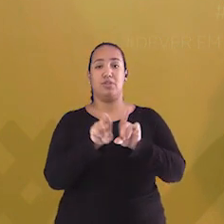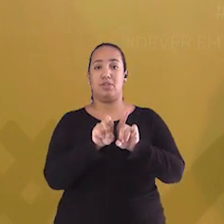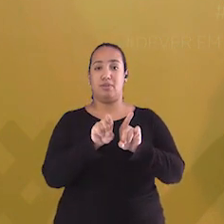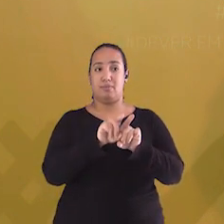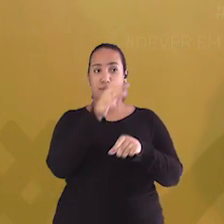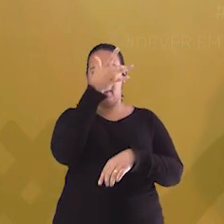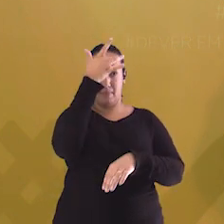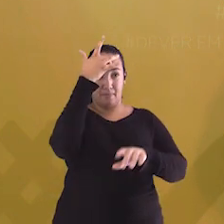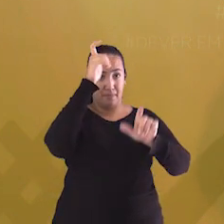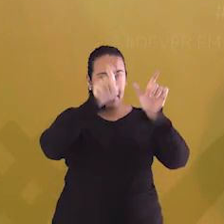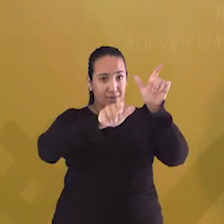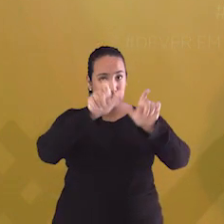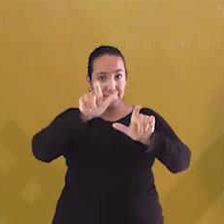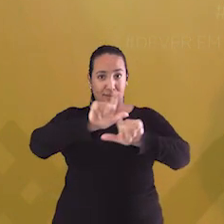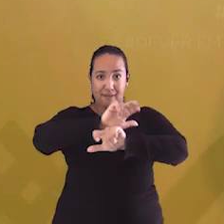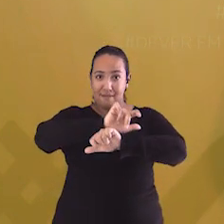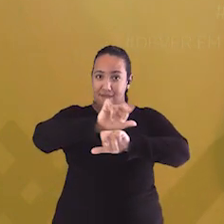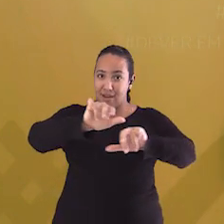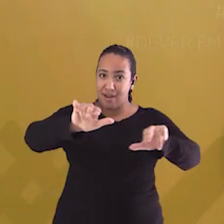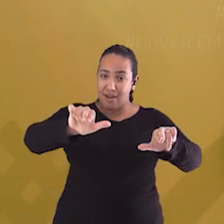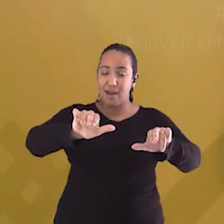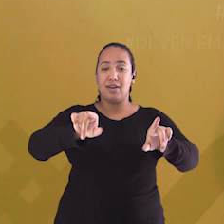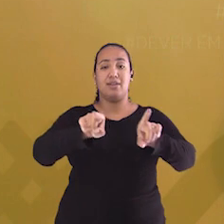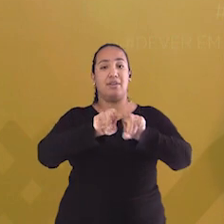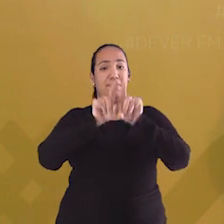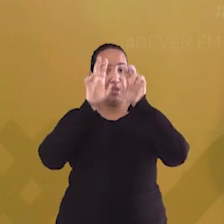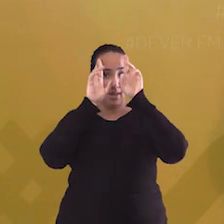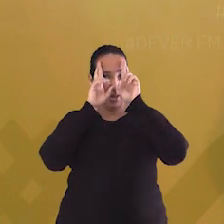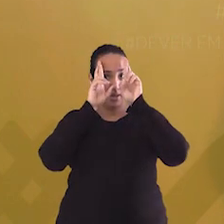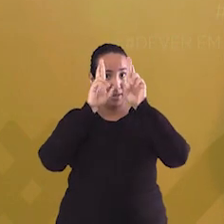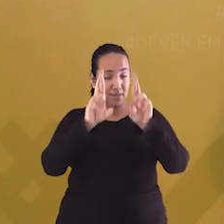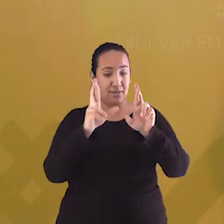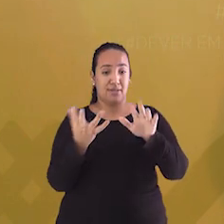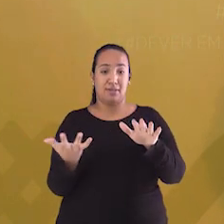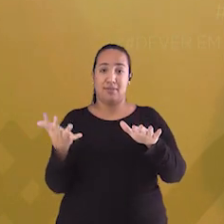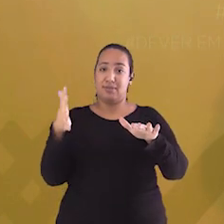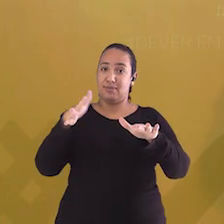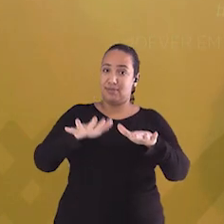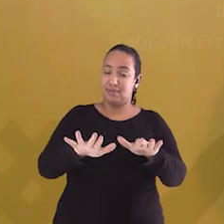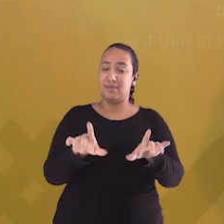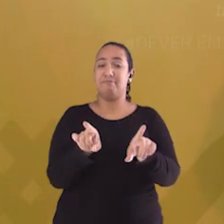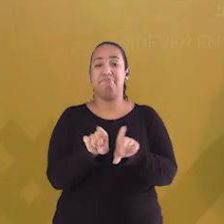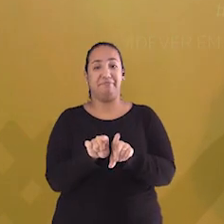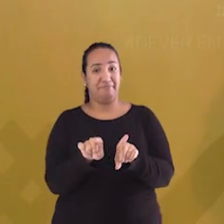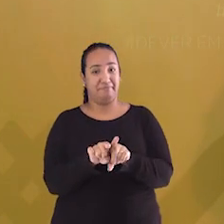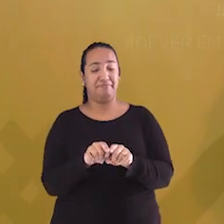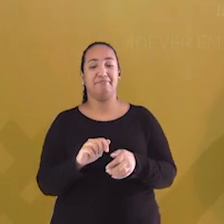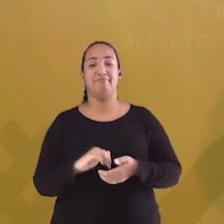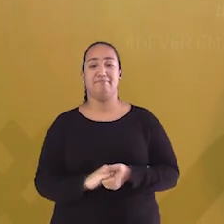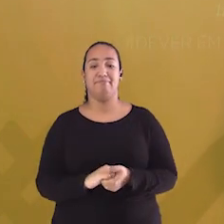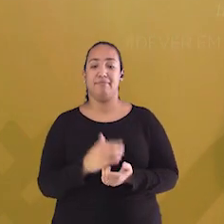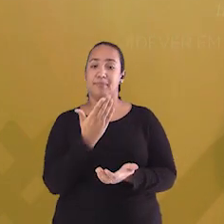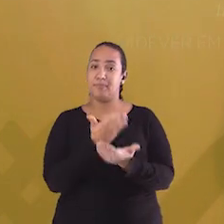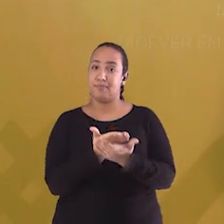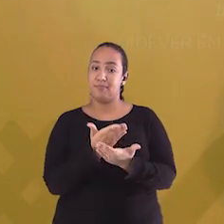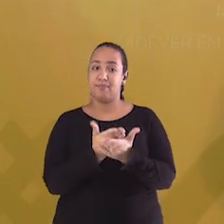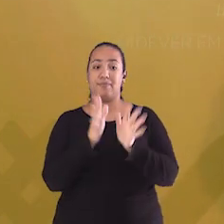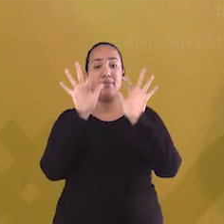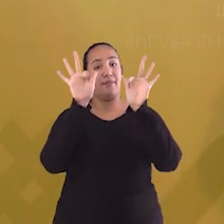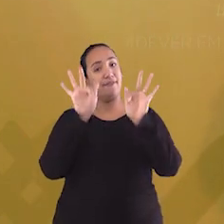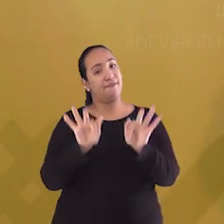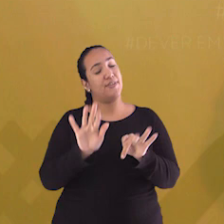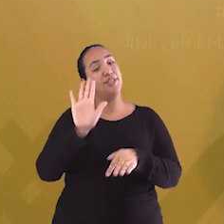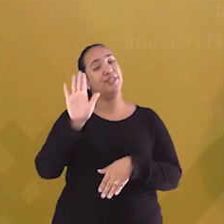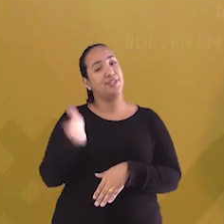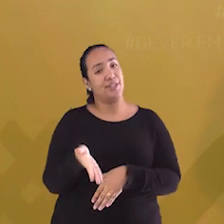com isso, além do respeito e da inclusão também, né? A nossa aula está chegando ao fim,